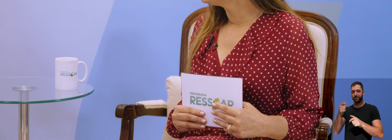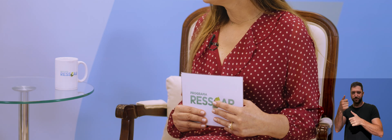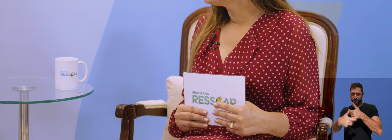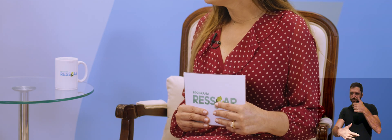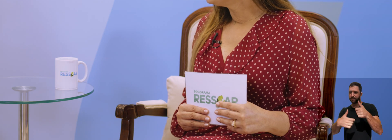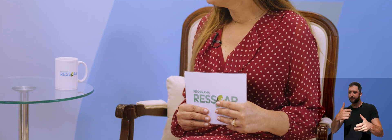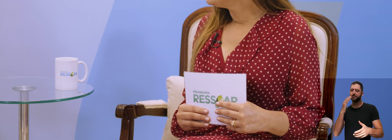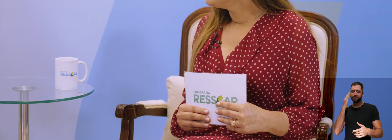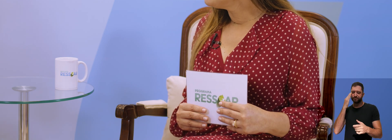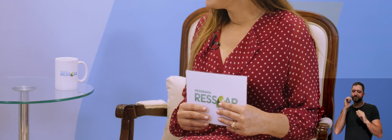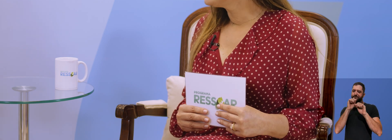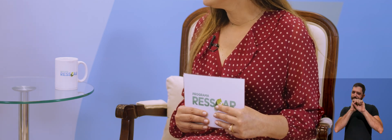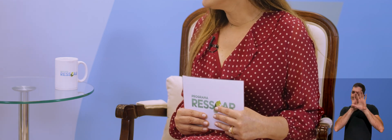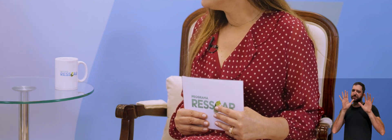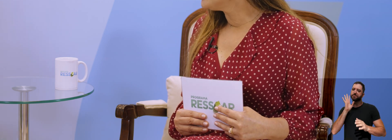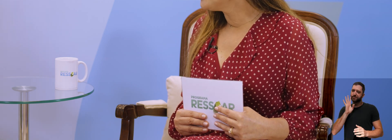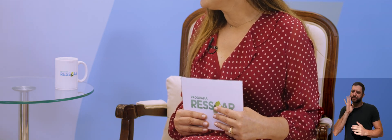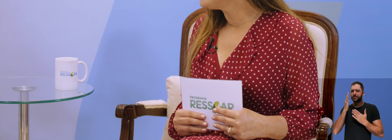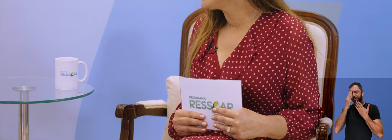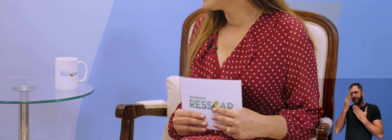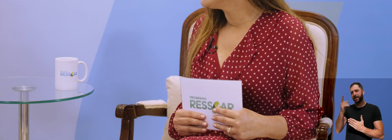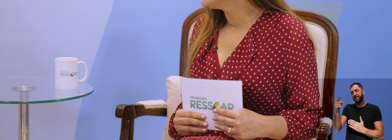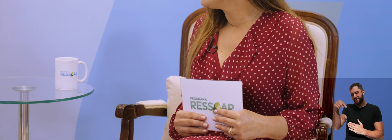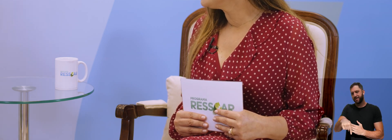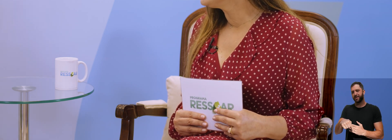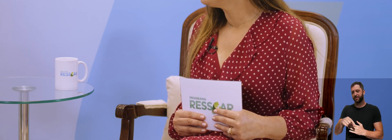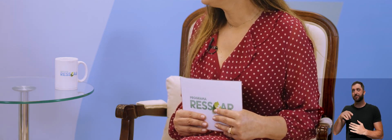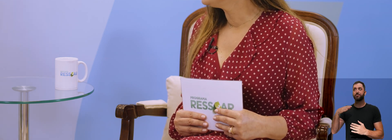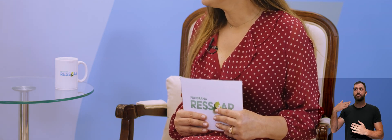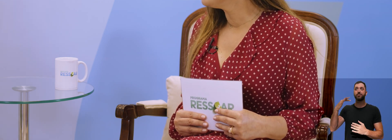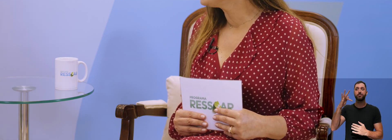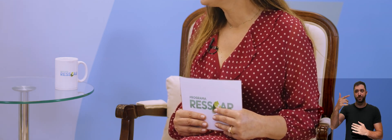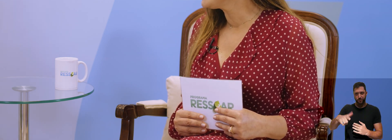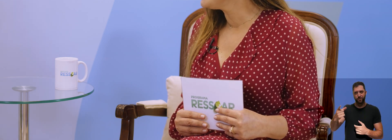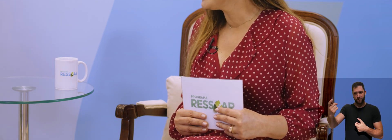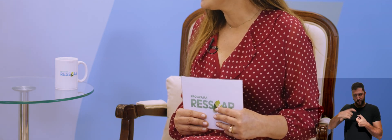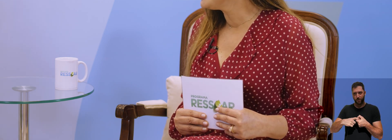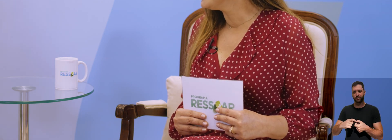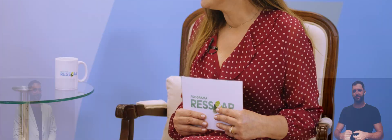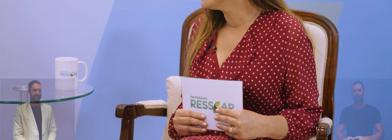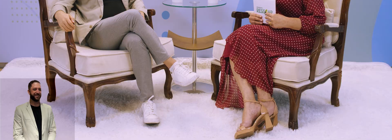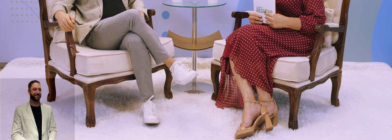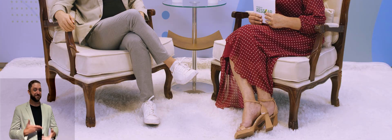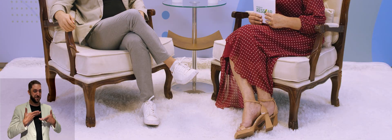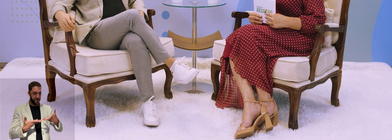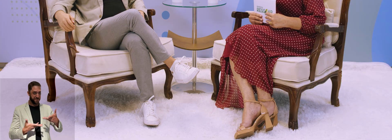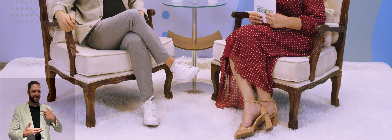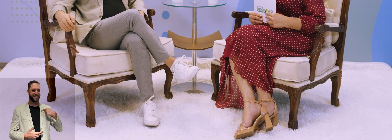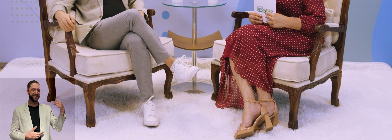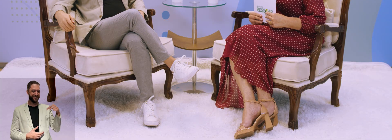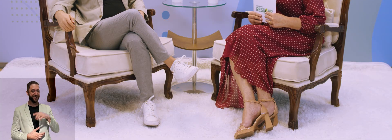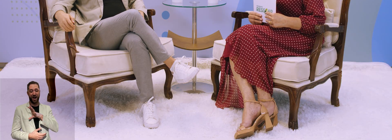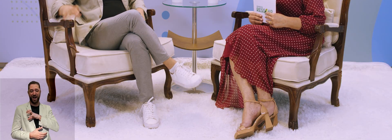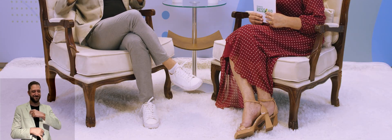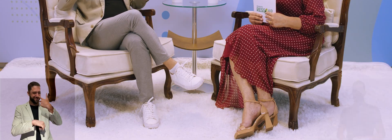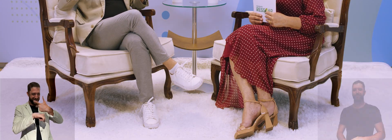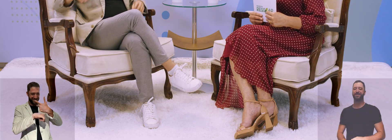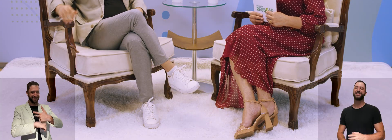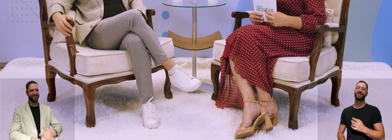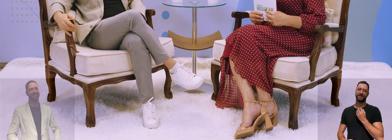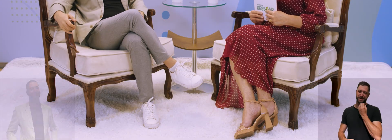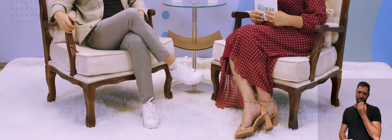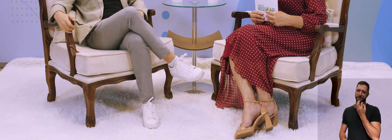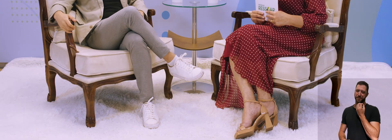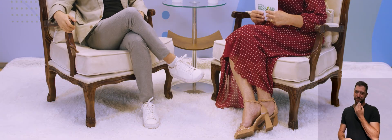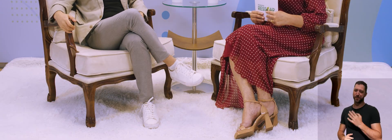Foi muito esclarecedor e muito bacana, viu? E muito obrigada por ter vindo. Volte outras vezes, viu? É só me convidar que eu volto. Eu amo